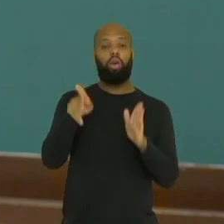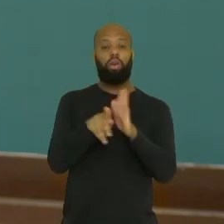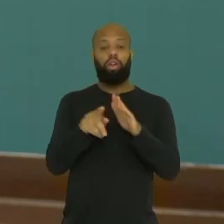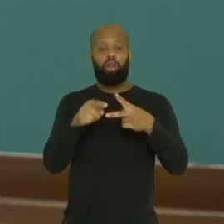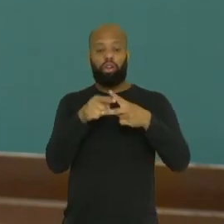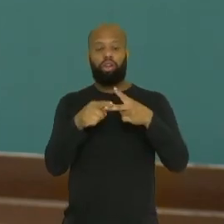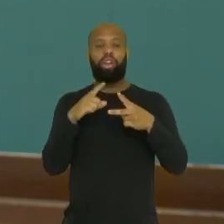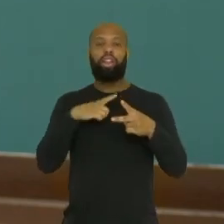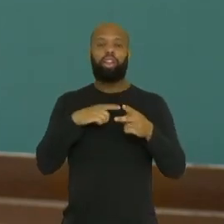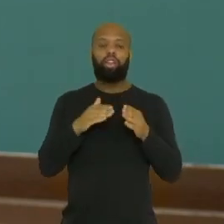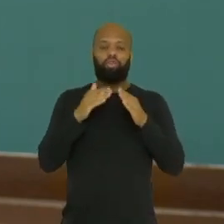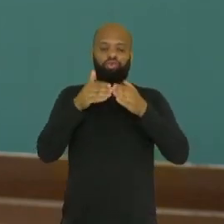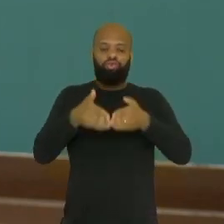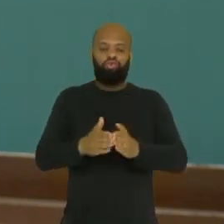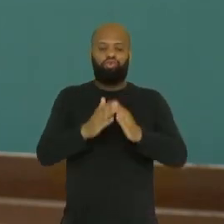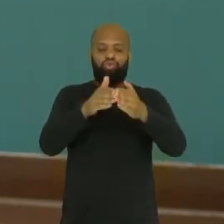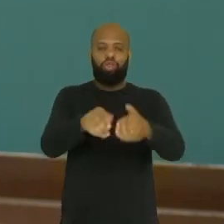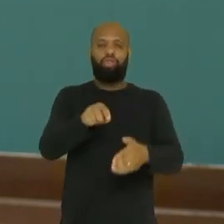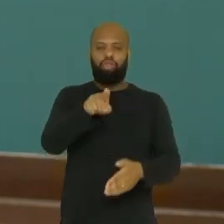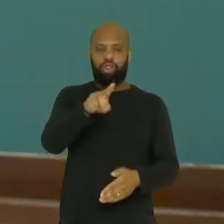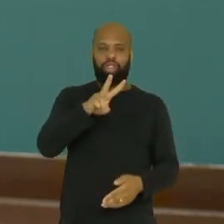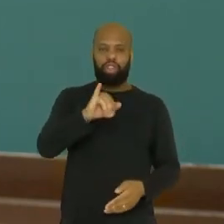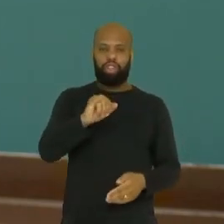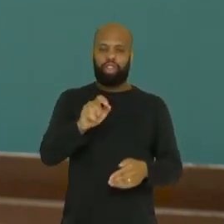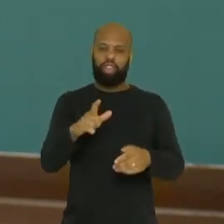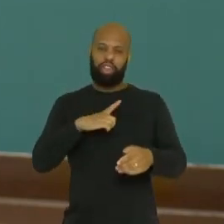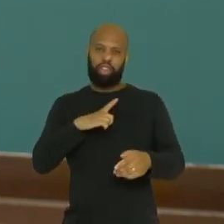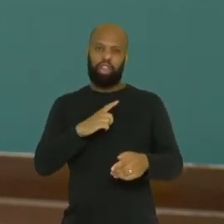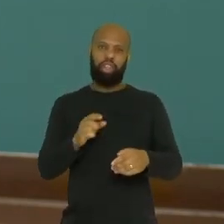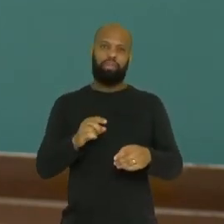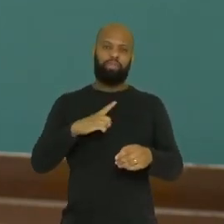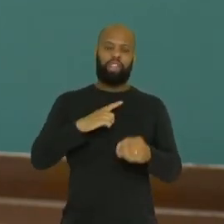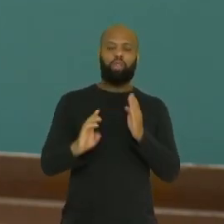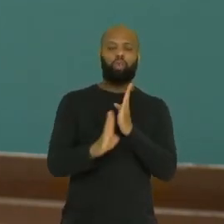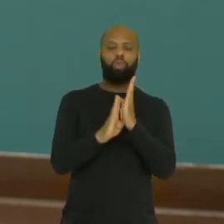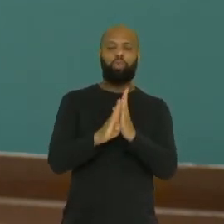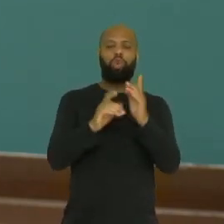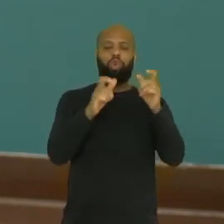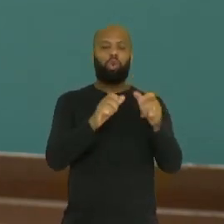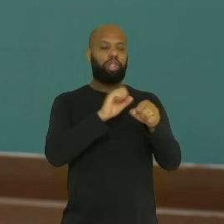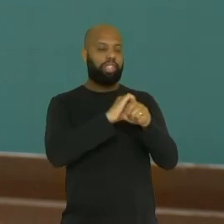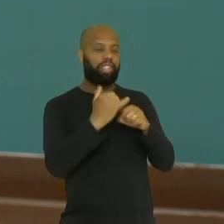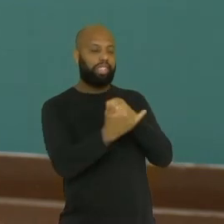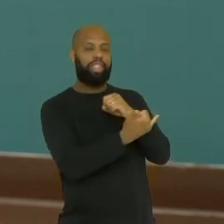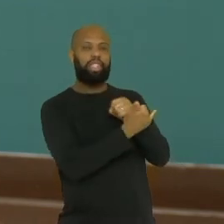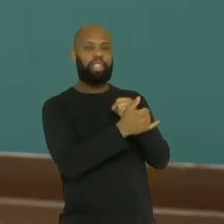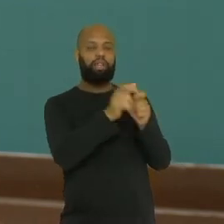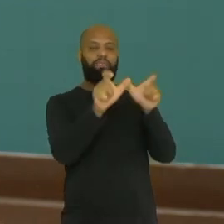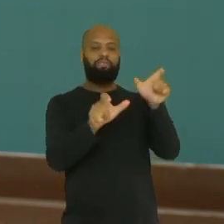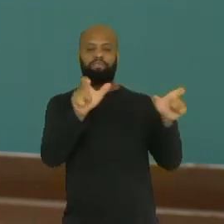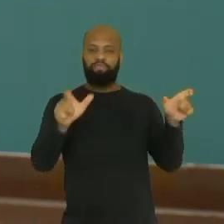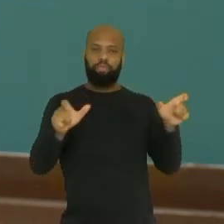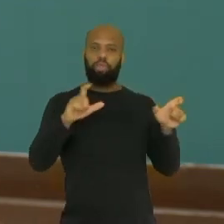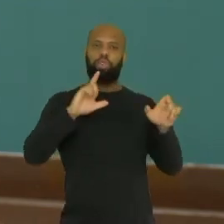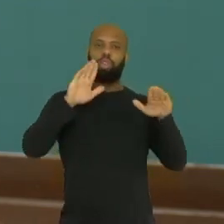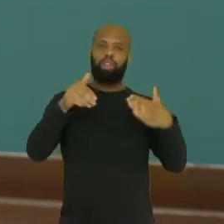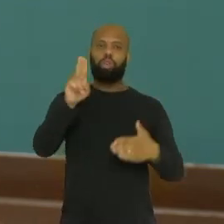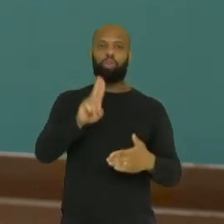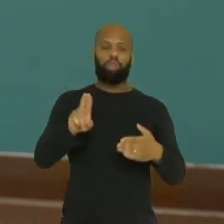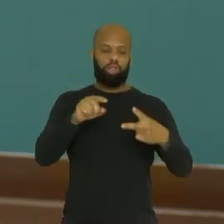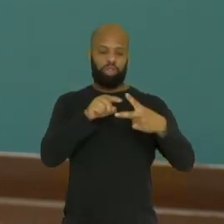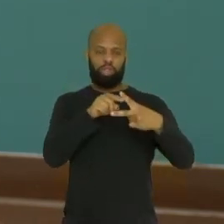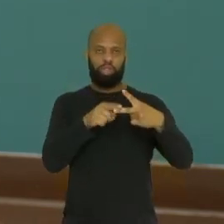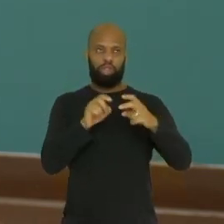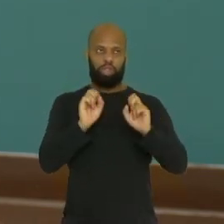um naviozinho lá se deslocando, você tem que descobrir onde estão os outros personagens, tudo usando o